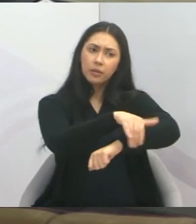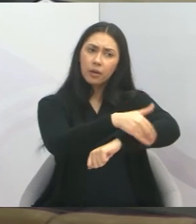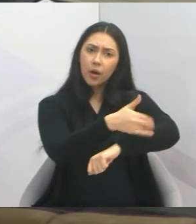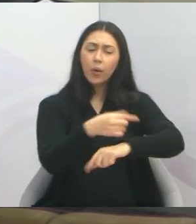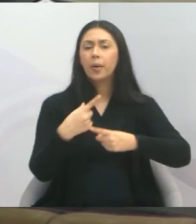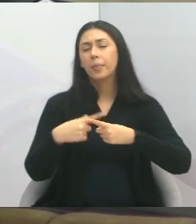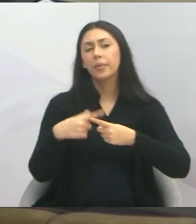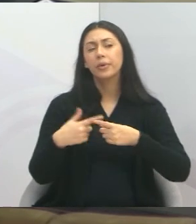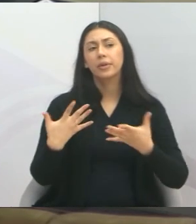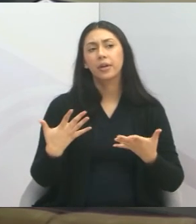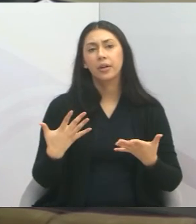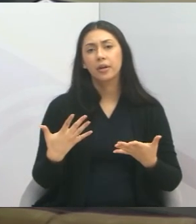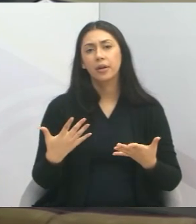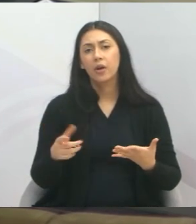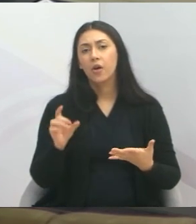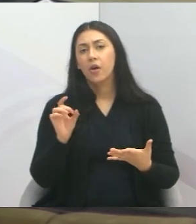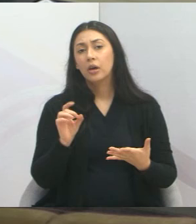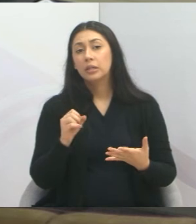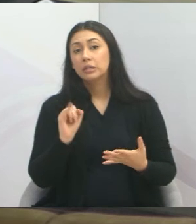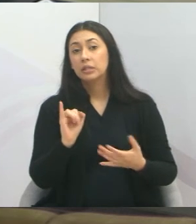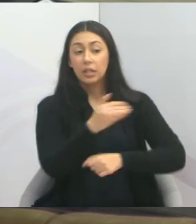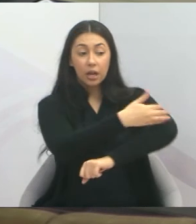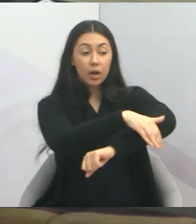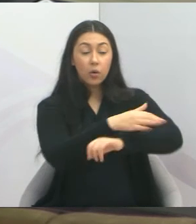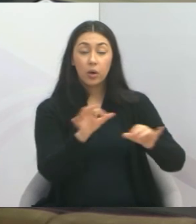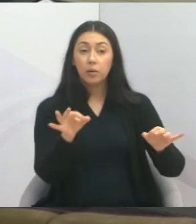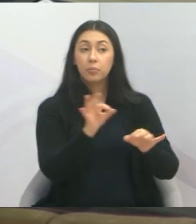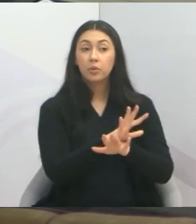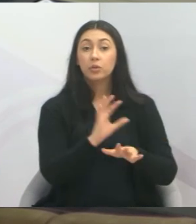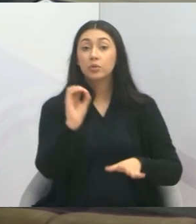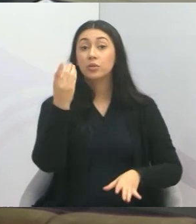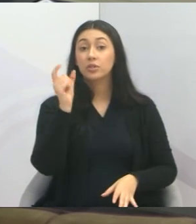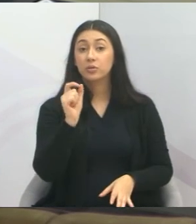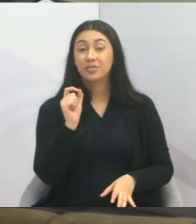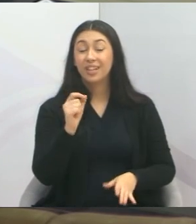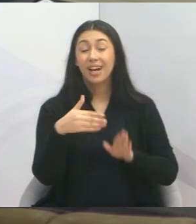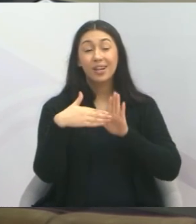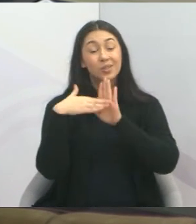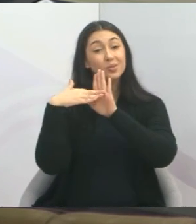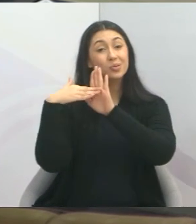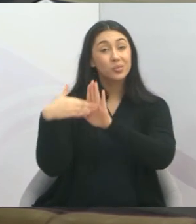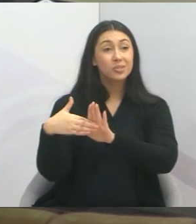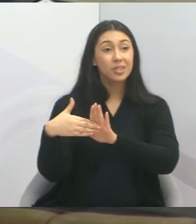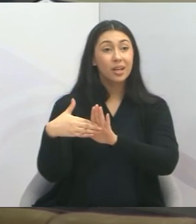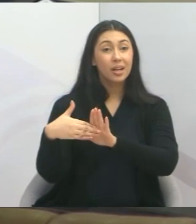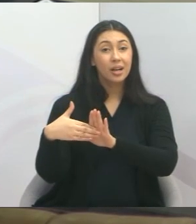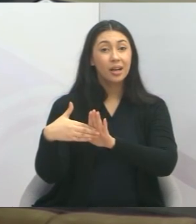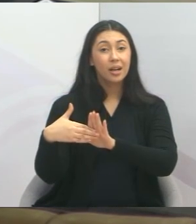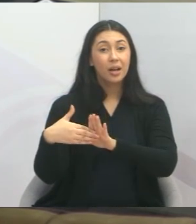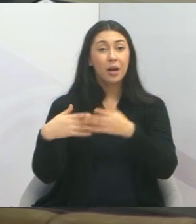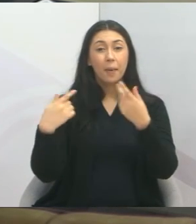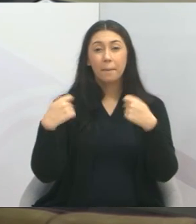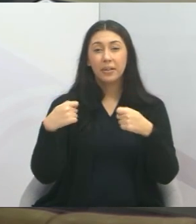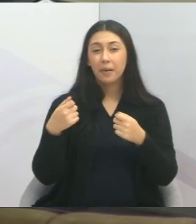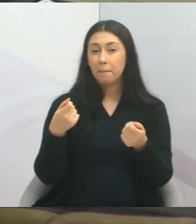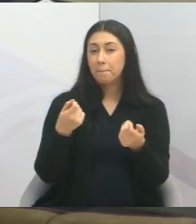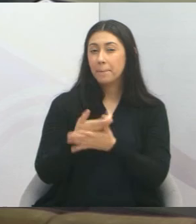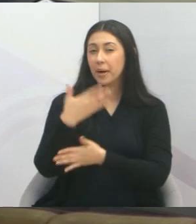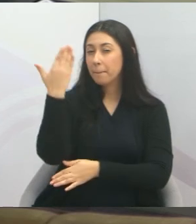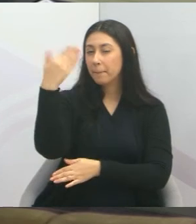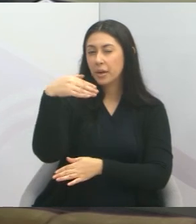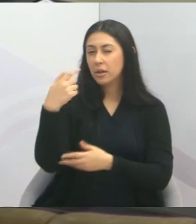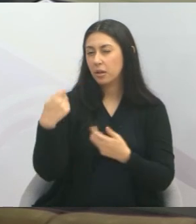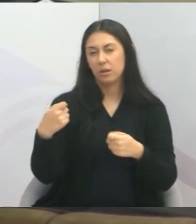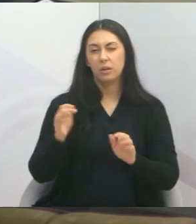porque também fazer nessa Rodovia vai acontecer o seguinte vai desafogar pedágio da nossa cidade Jacareí que